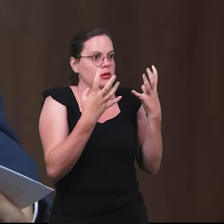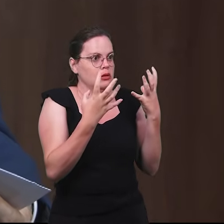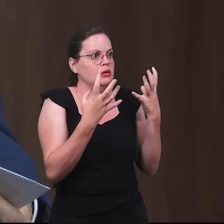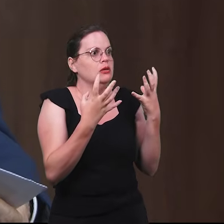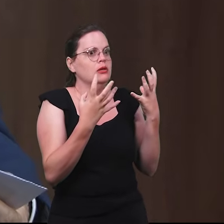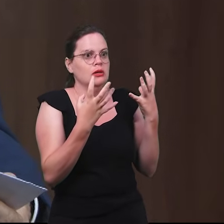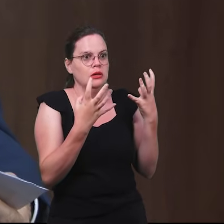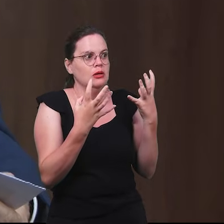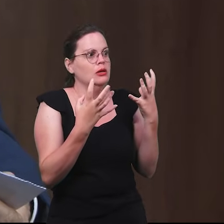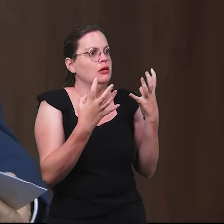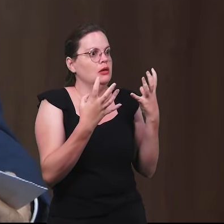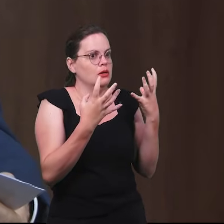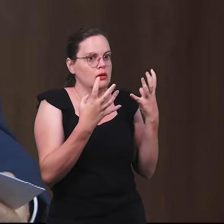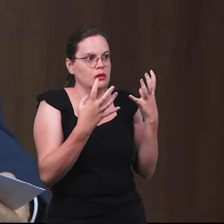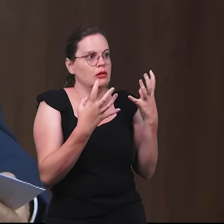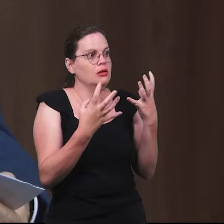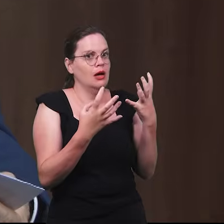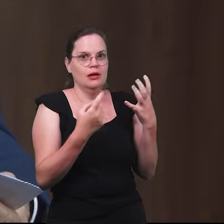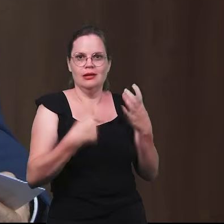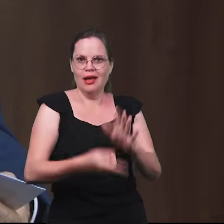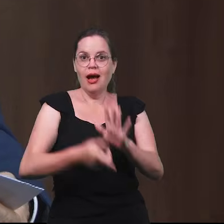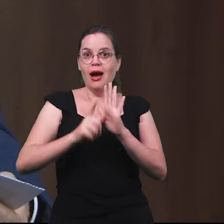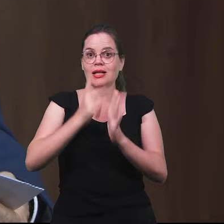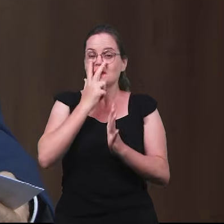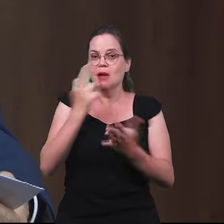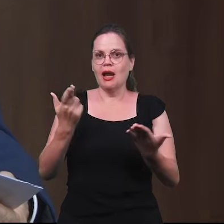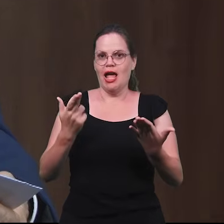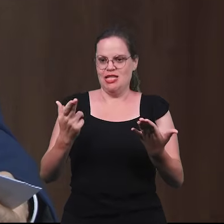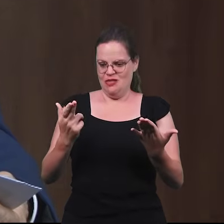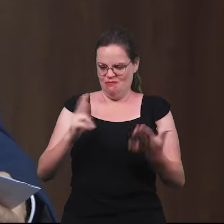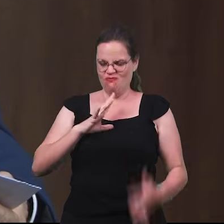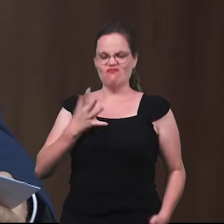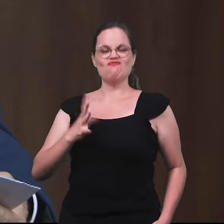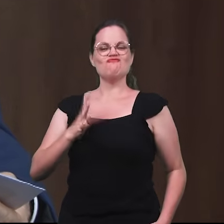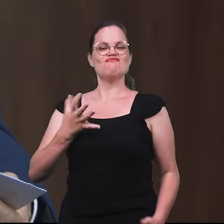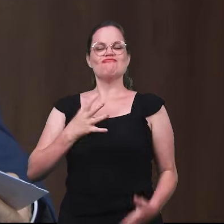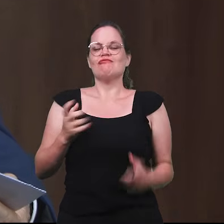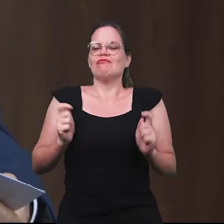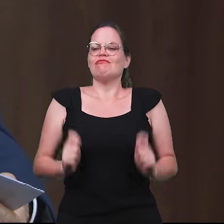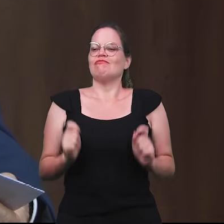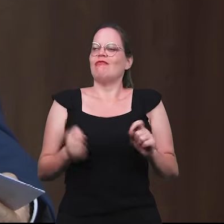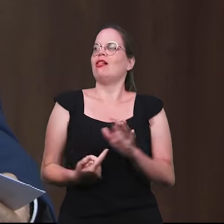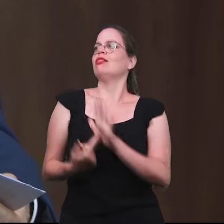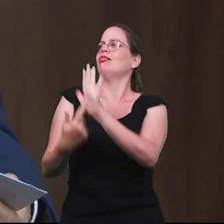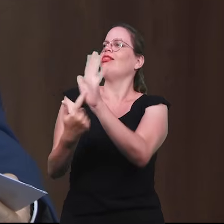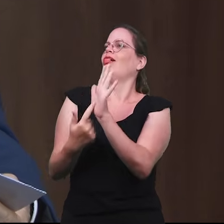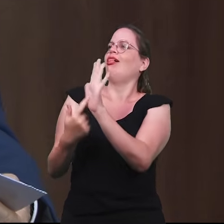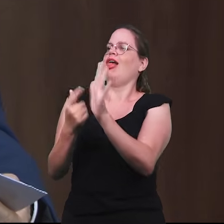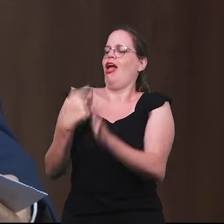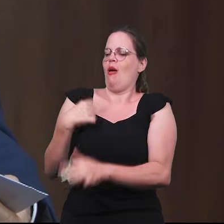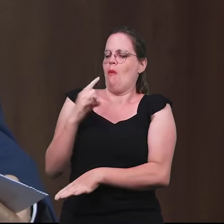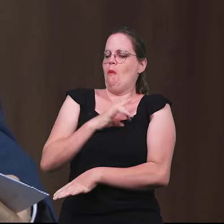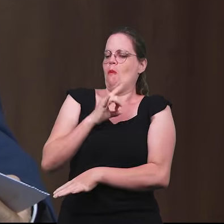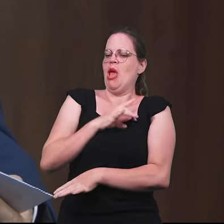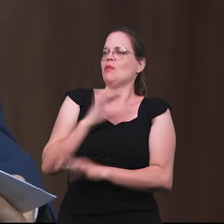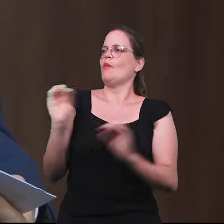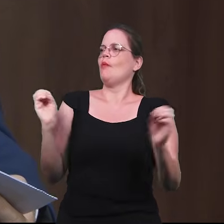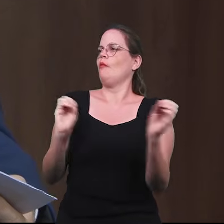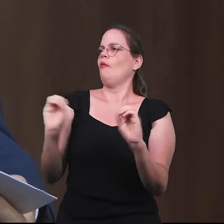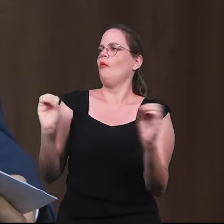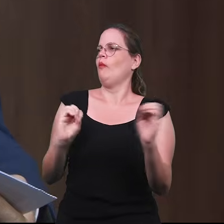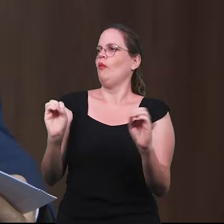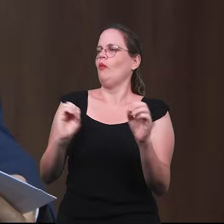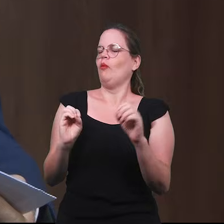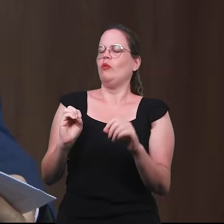O rei, que se mostrou corajoso, desafiador, que não temia nada, ele tremia e seus